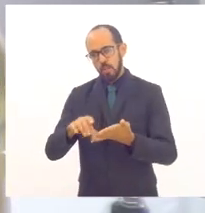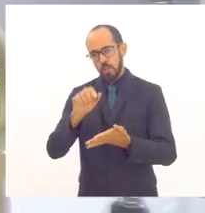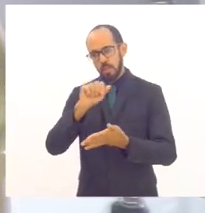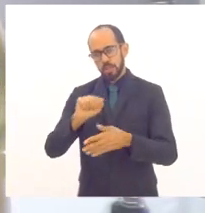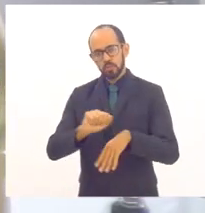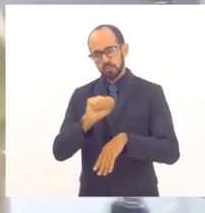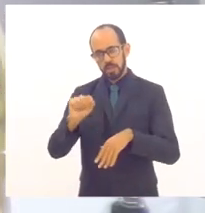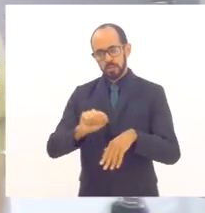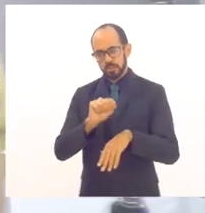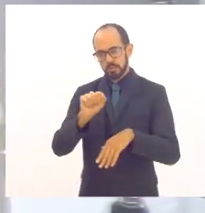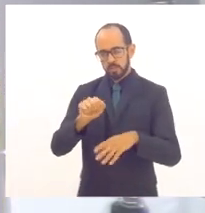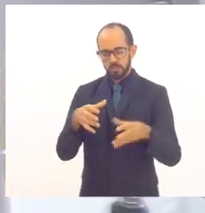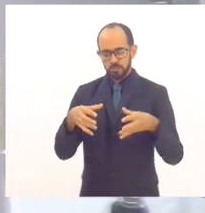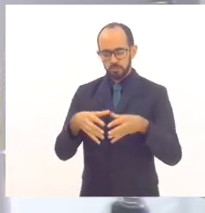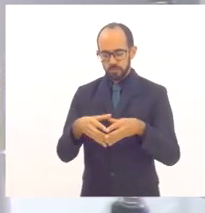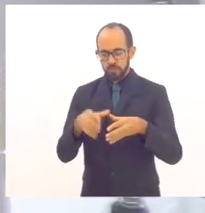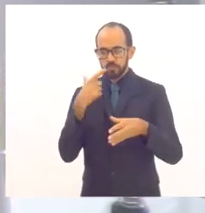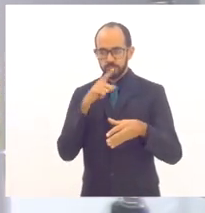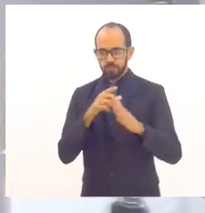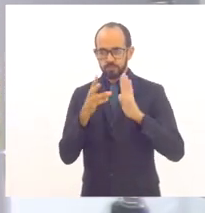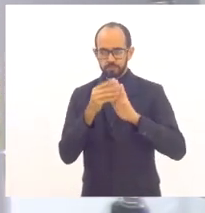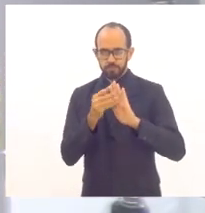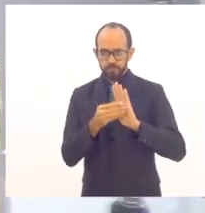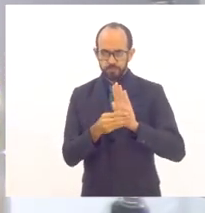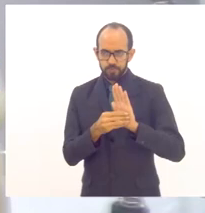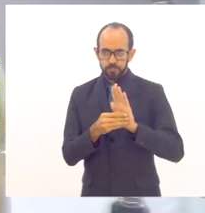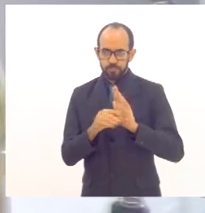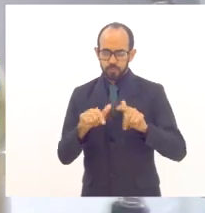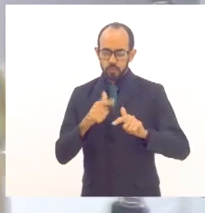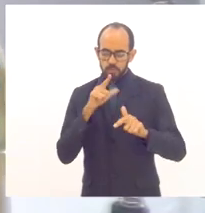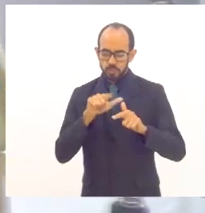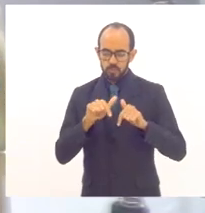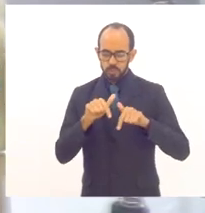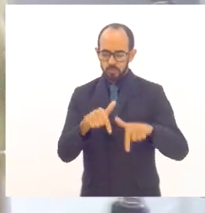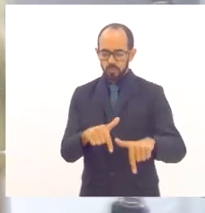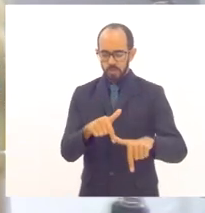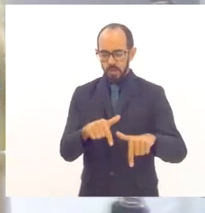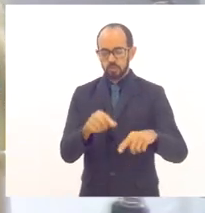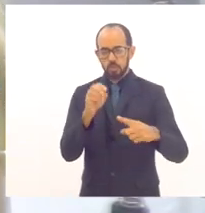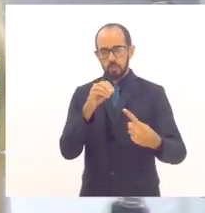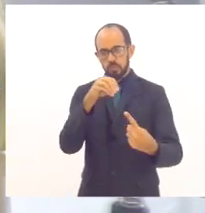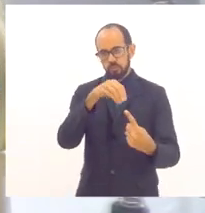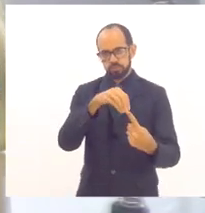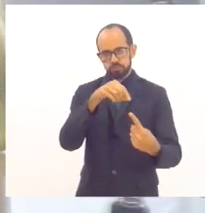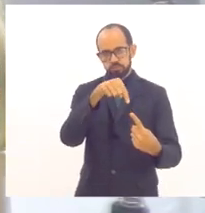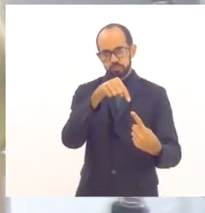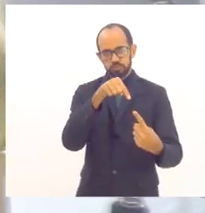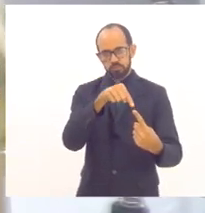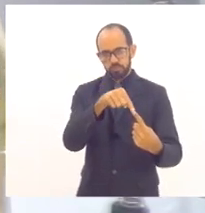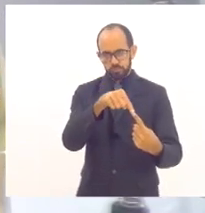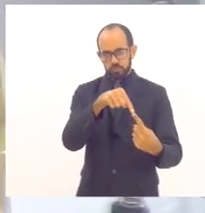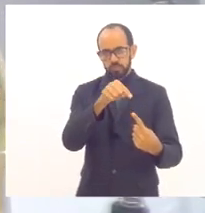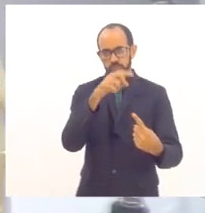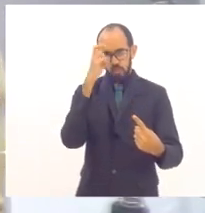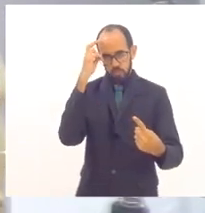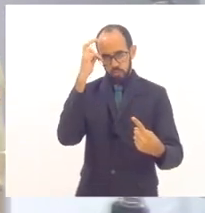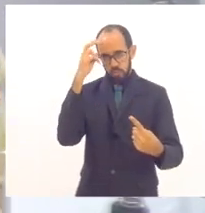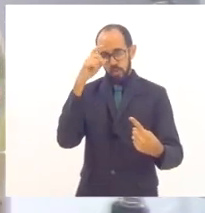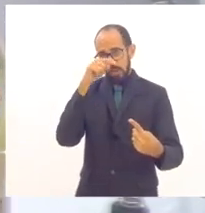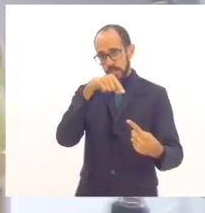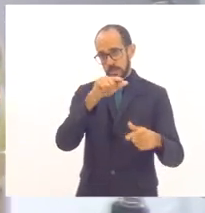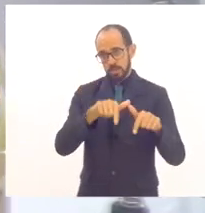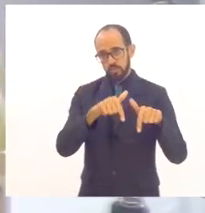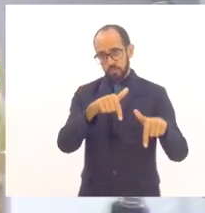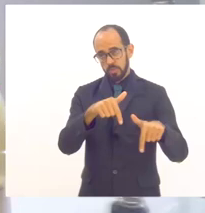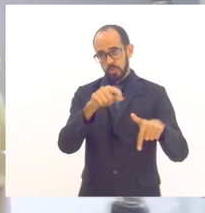de capoeira possa se credenciar e se certificar como um ponto de cultura. Essa certificação vem